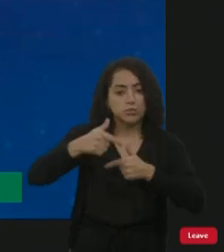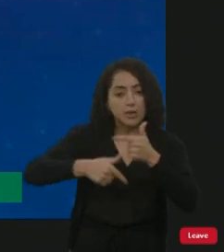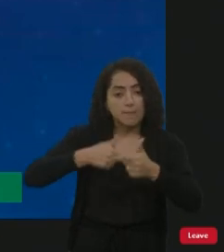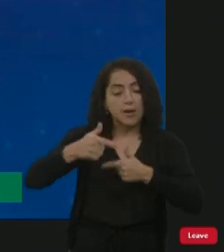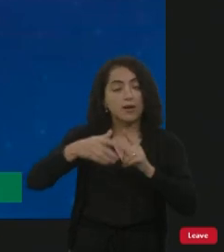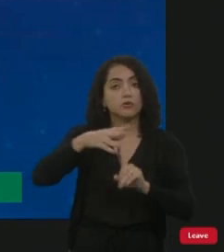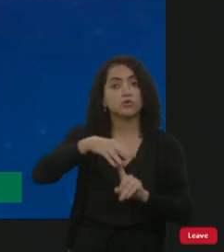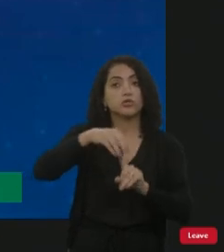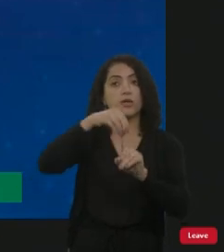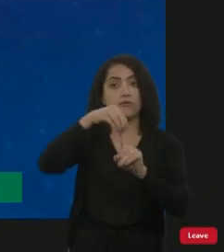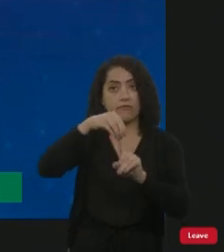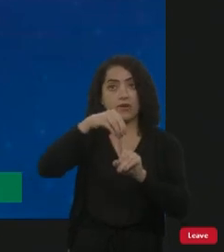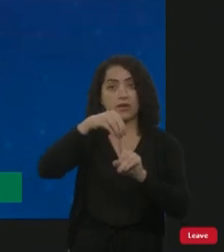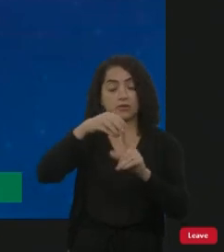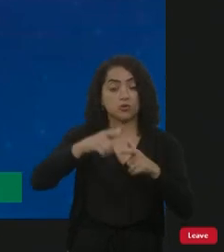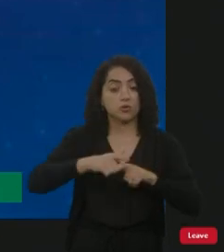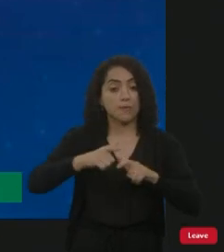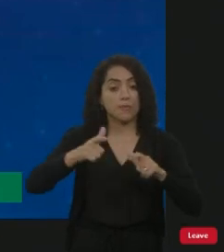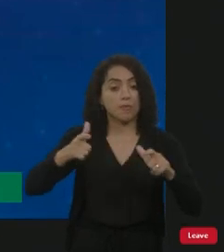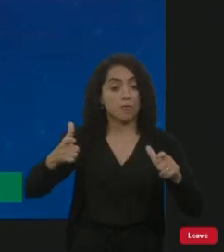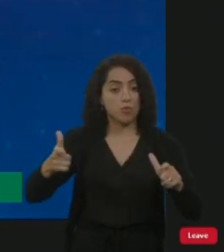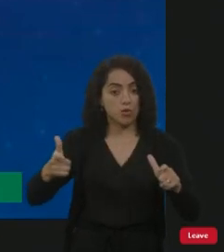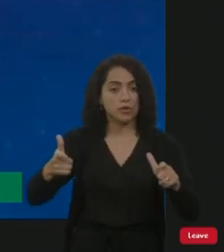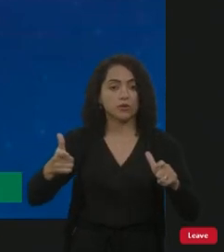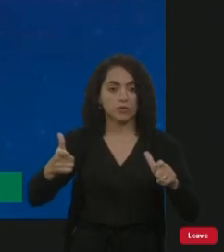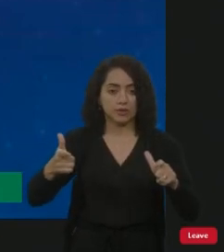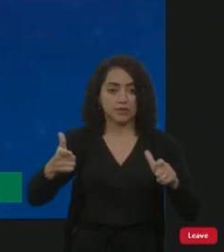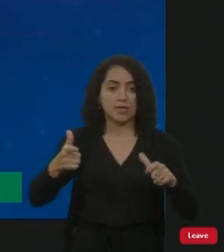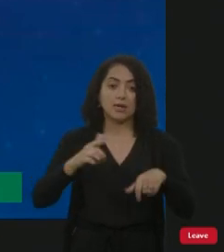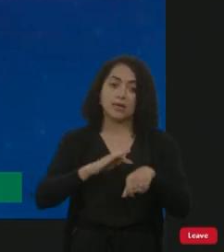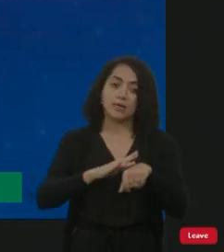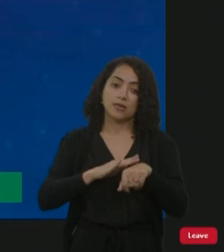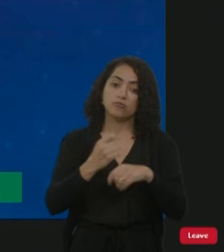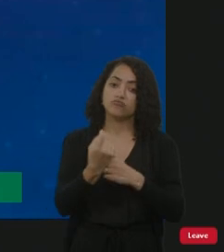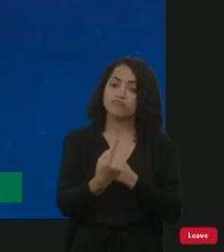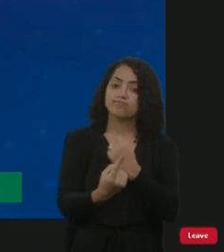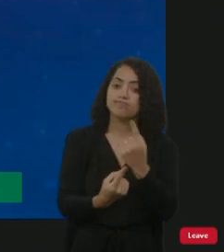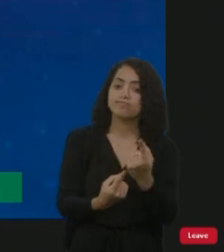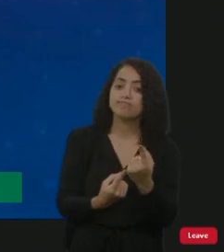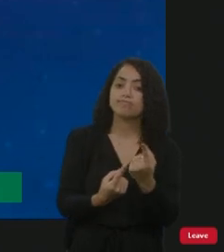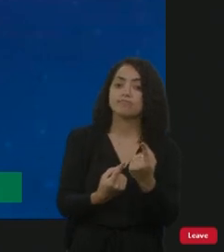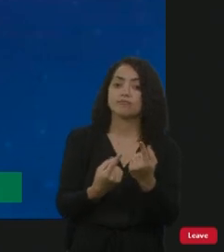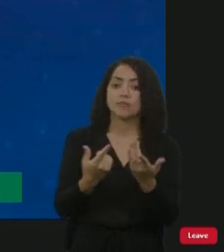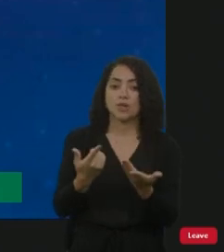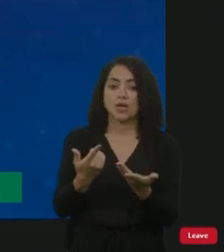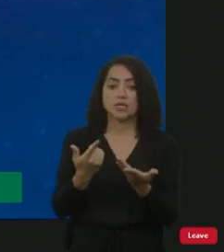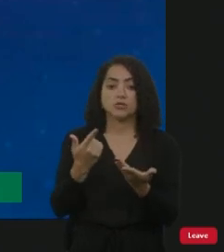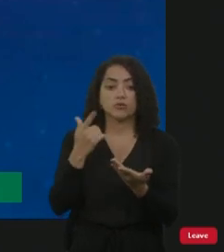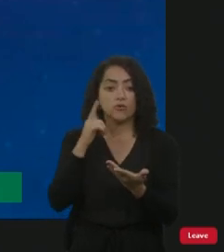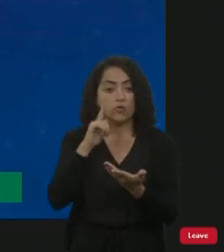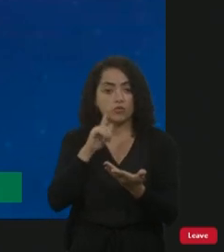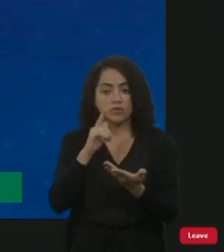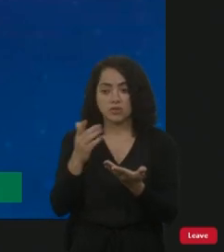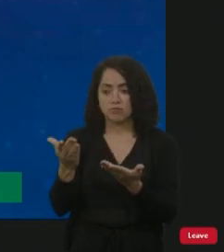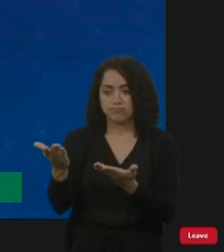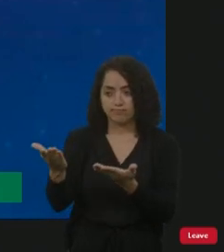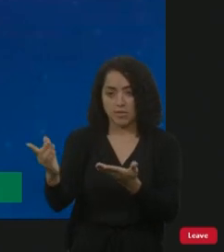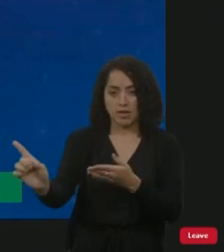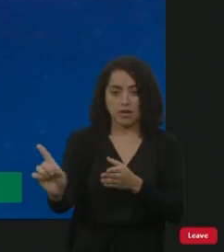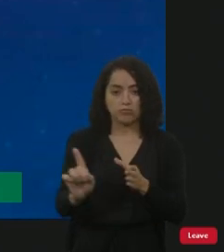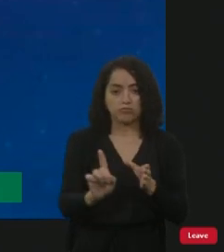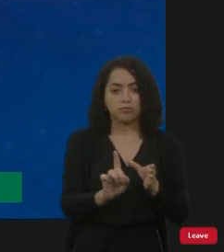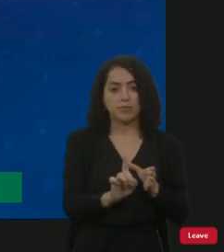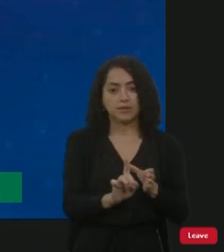a grande maioria dos serviços de referência em doenças raras, só vão conseguir receber o paciente, né,